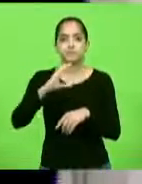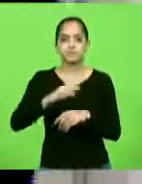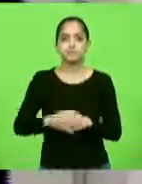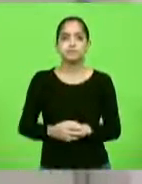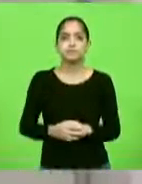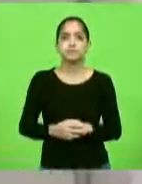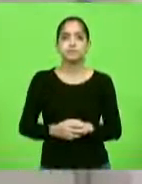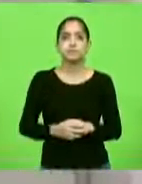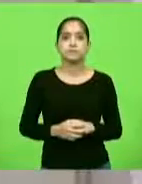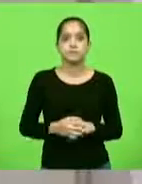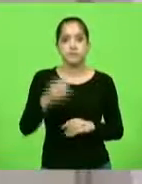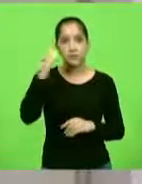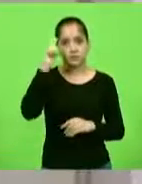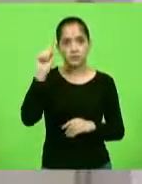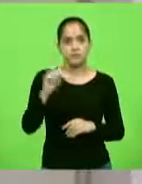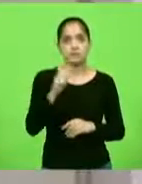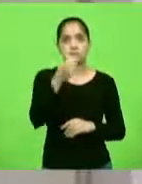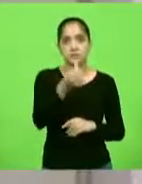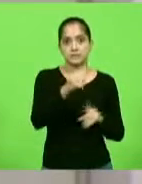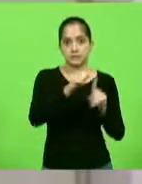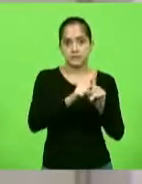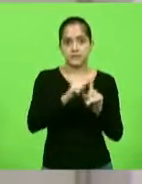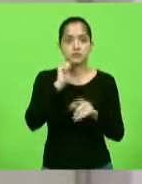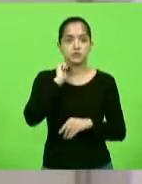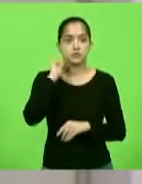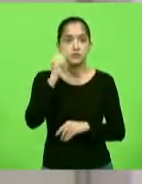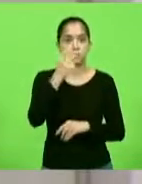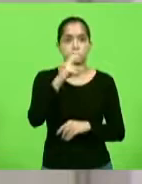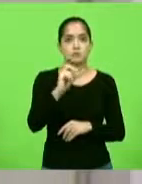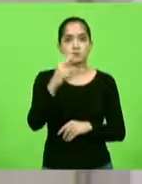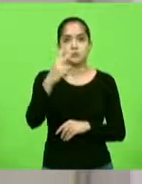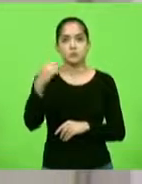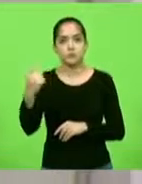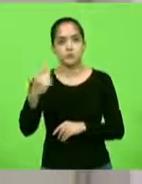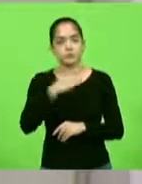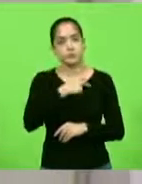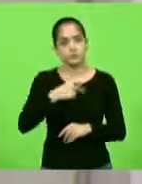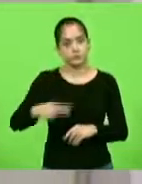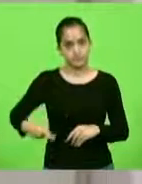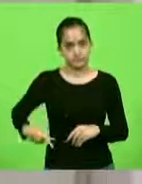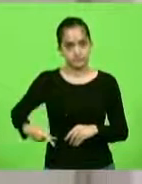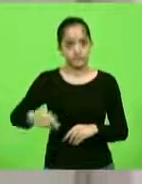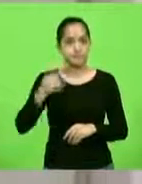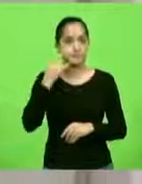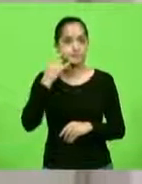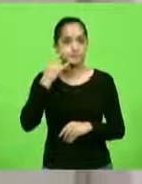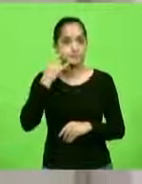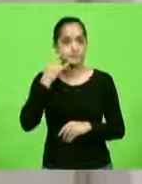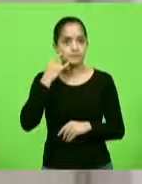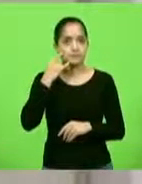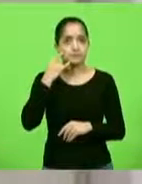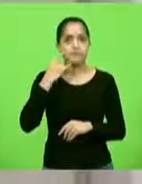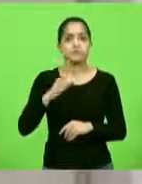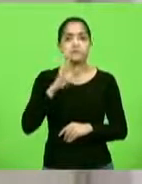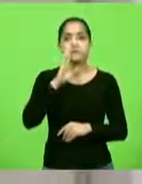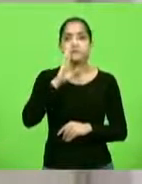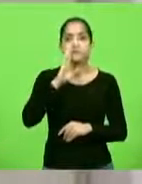Catarina, realizada em 6 de abril de 2021. Presidência, deputado Mauro de Nadal e Nilson Berlanda.